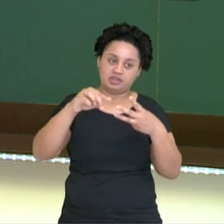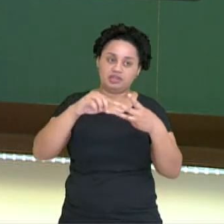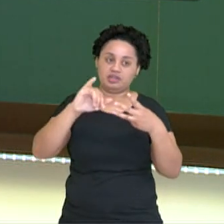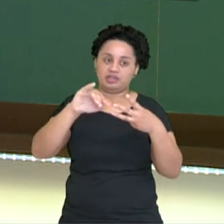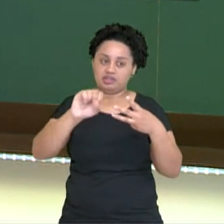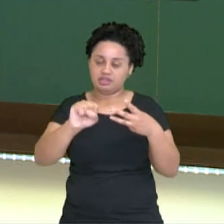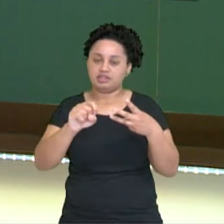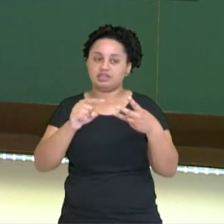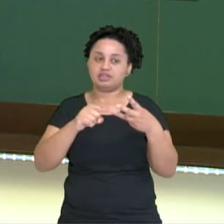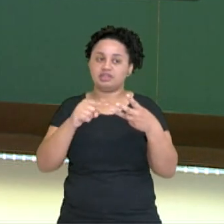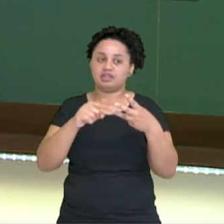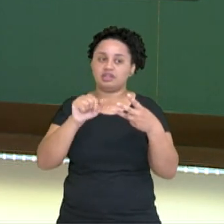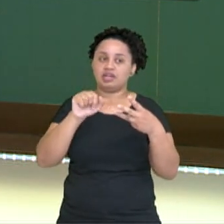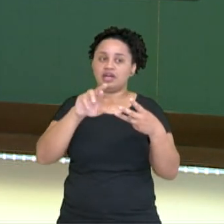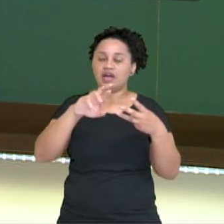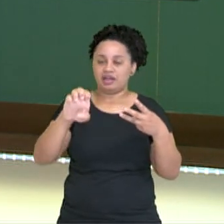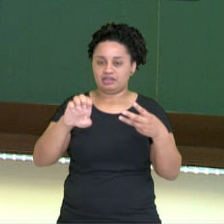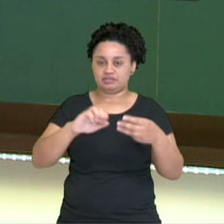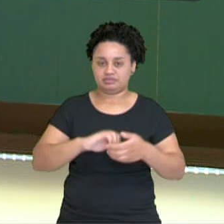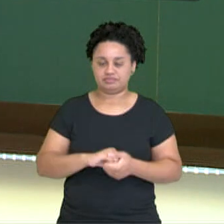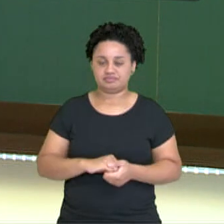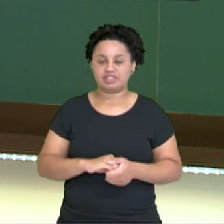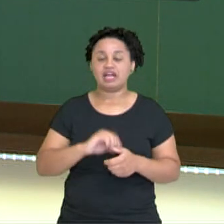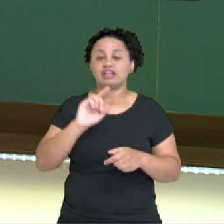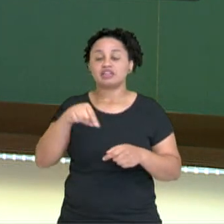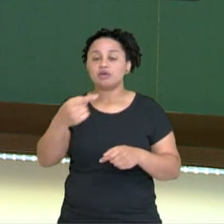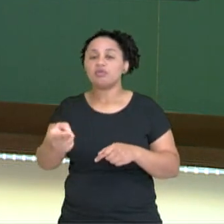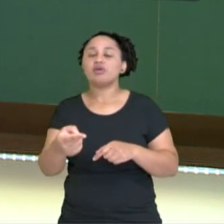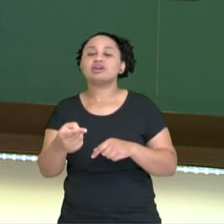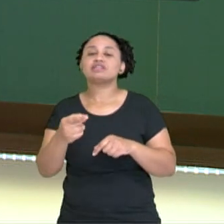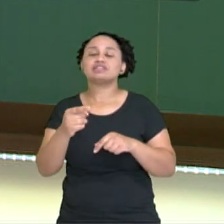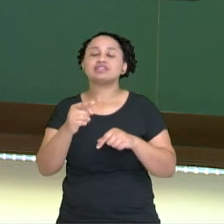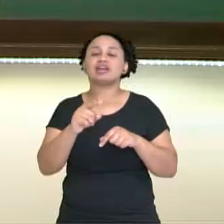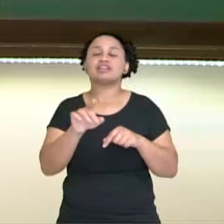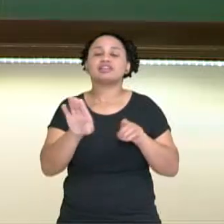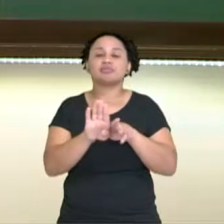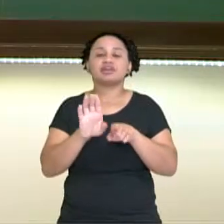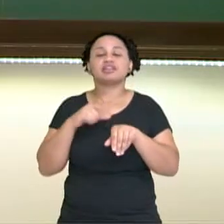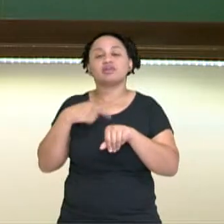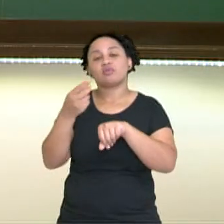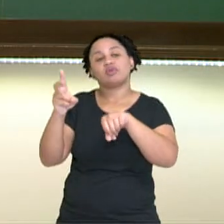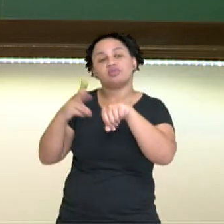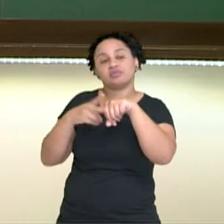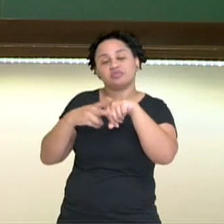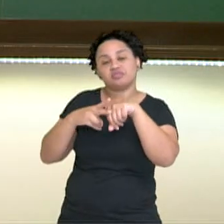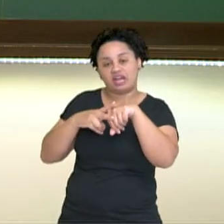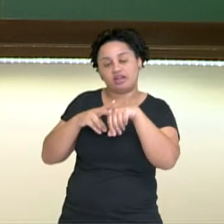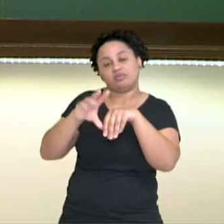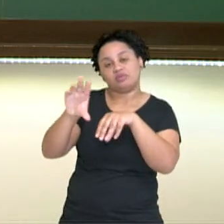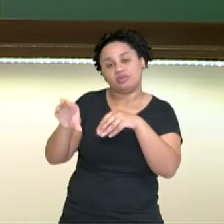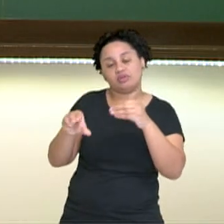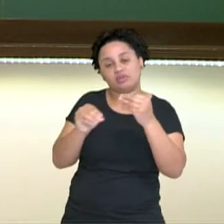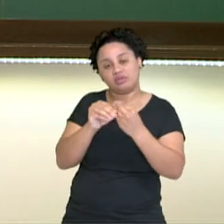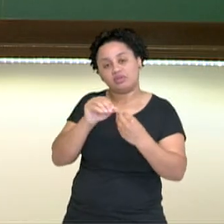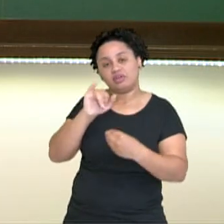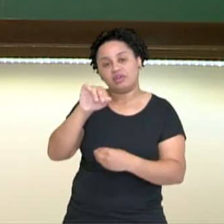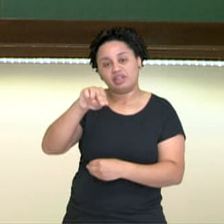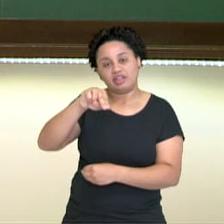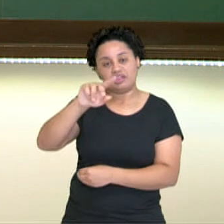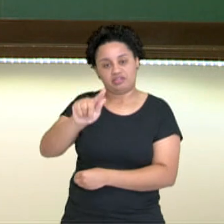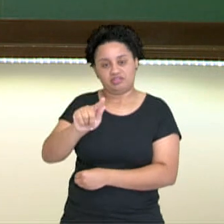outro verbo acompanhado do ing. O ing ele equivale ao gerúndio no português.